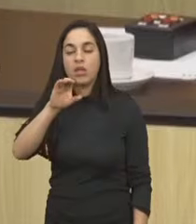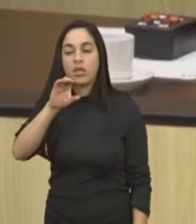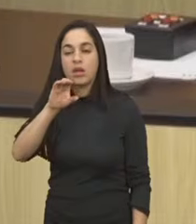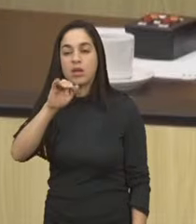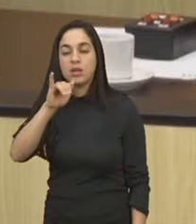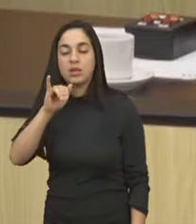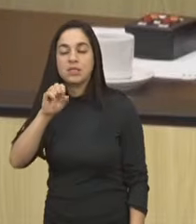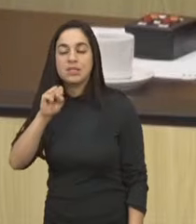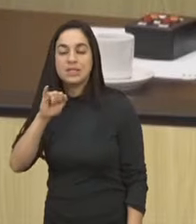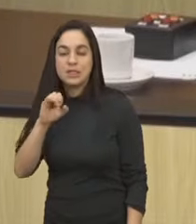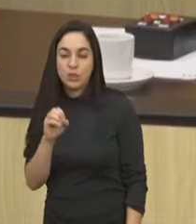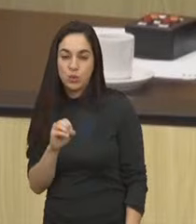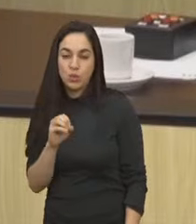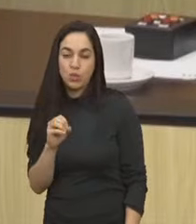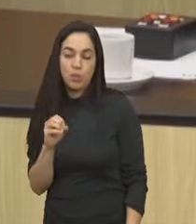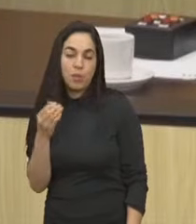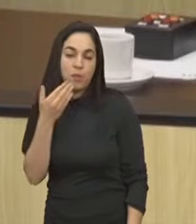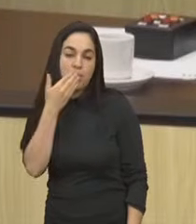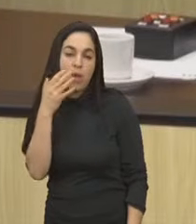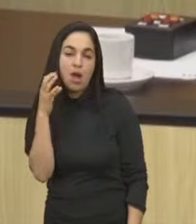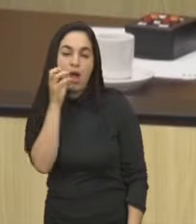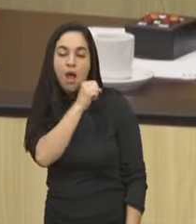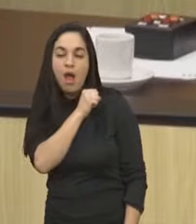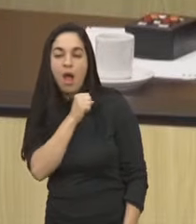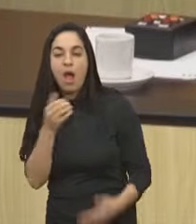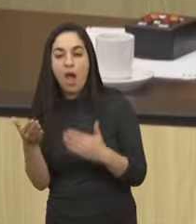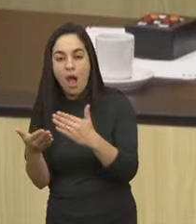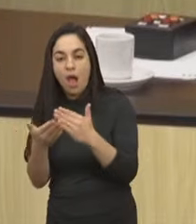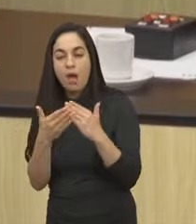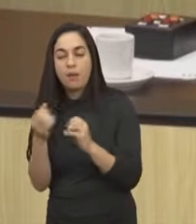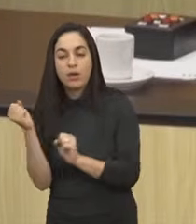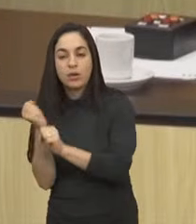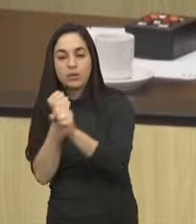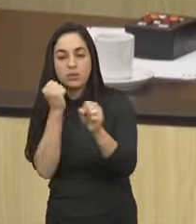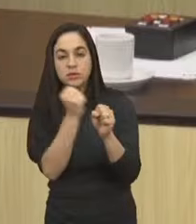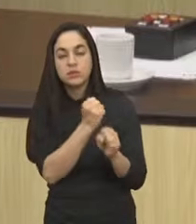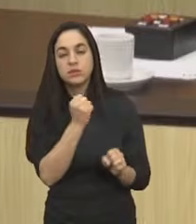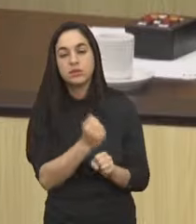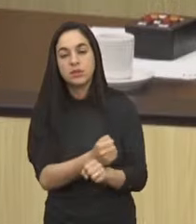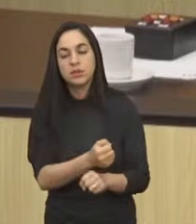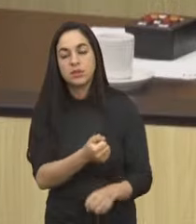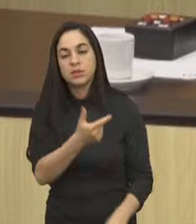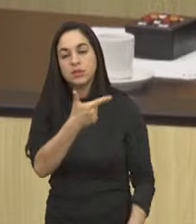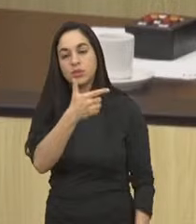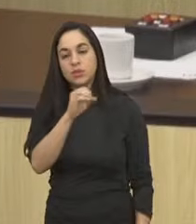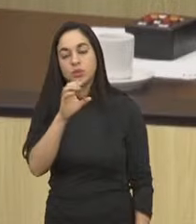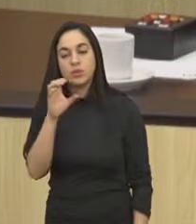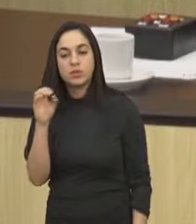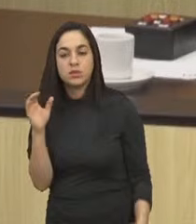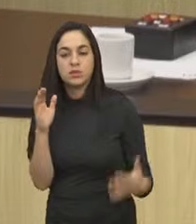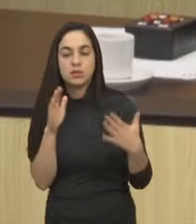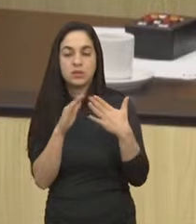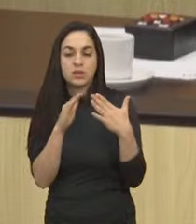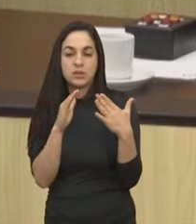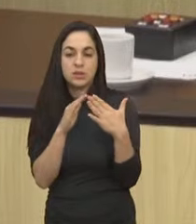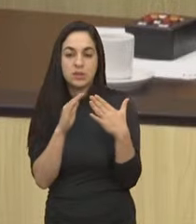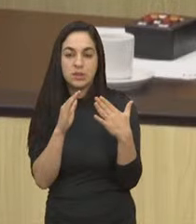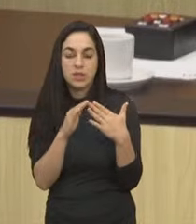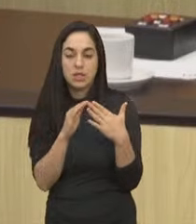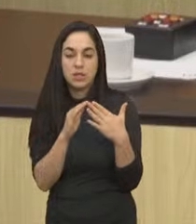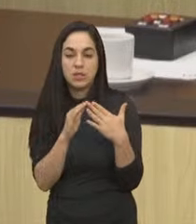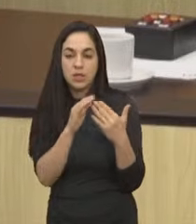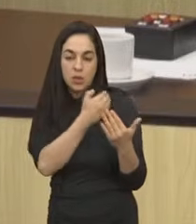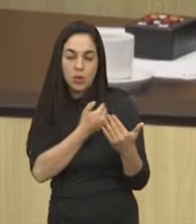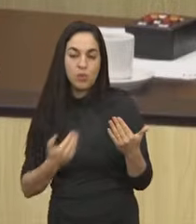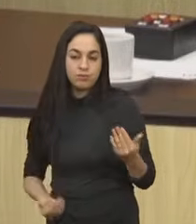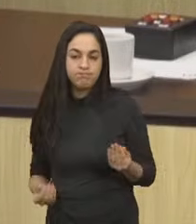a adoção de medidas urgentes para a construção das 200 unidades habitacionais da CDHU,